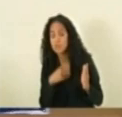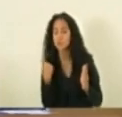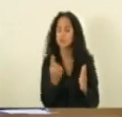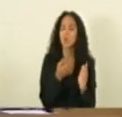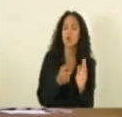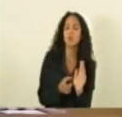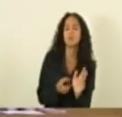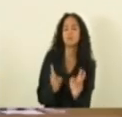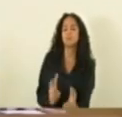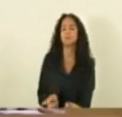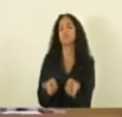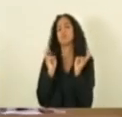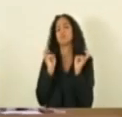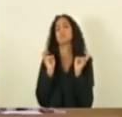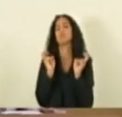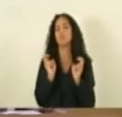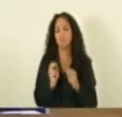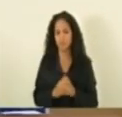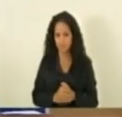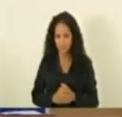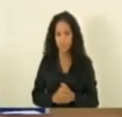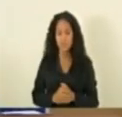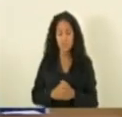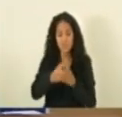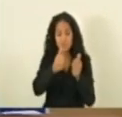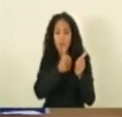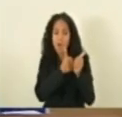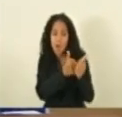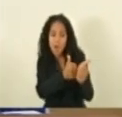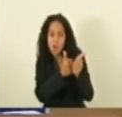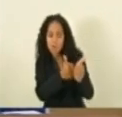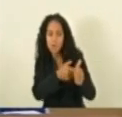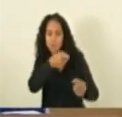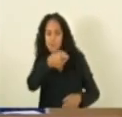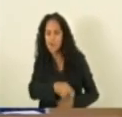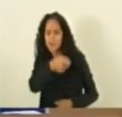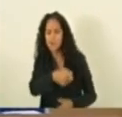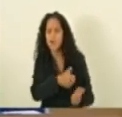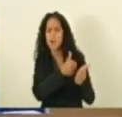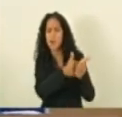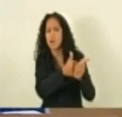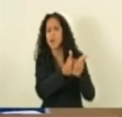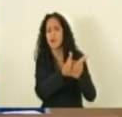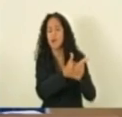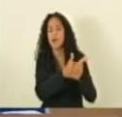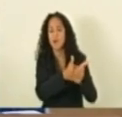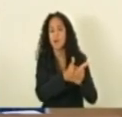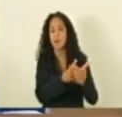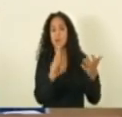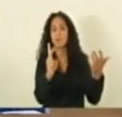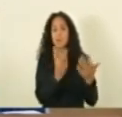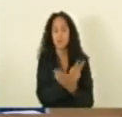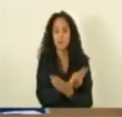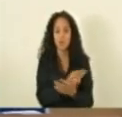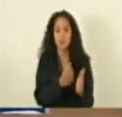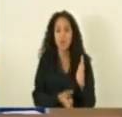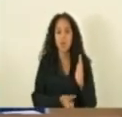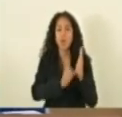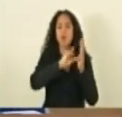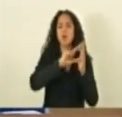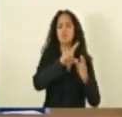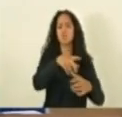gente tivesse um acompanhamento mais rígido dos fatos que